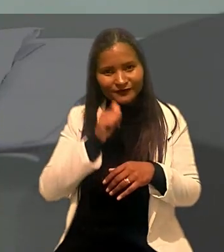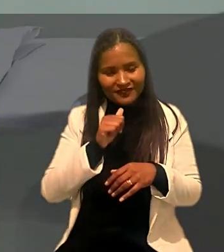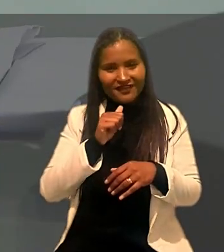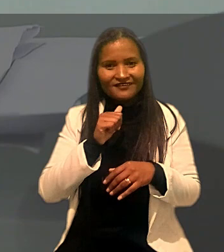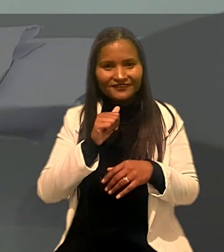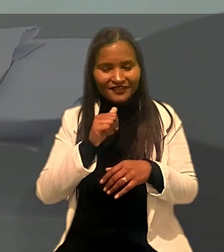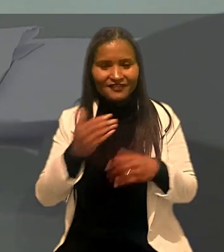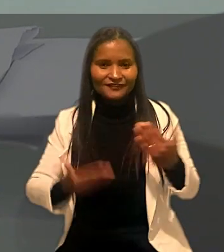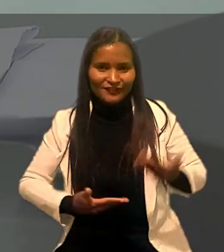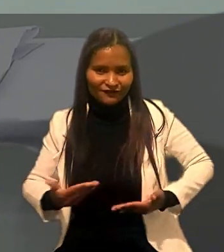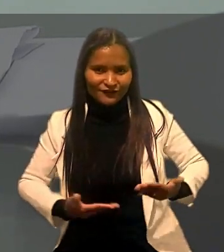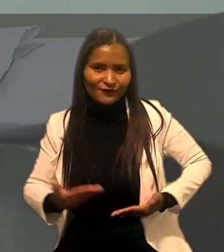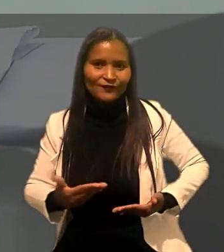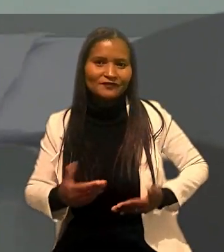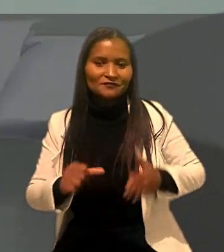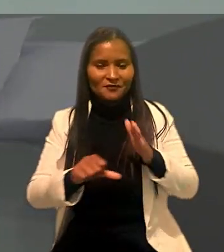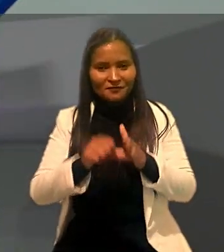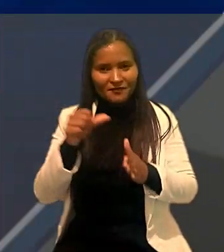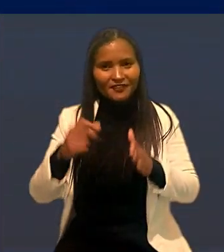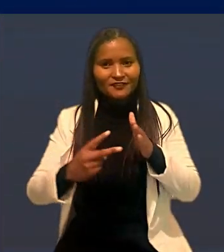servidores de primeiro e segundo grau.